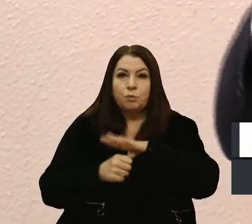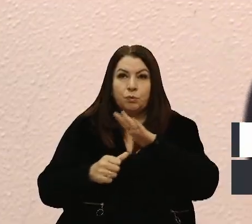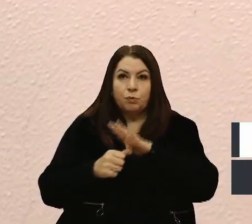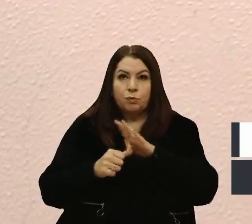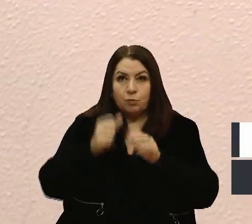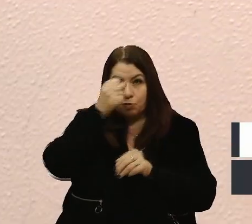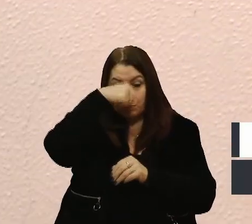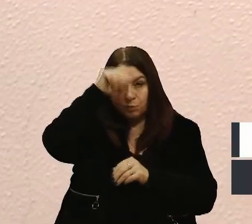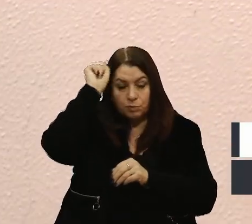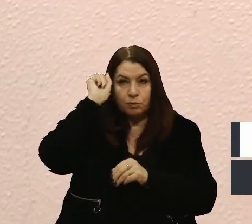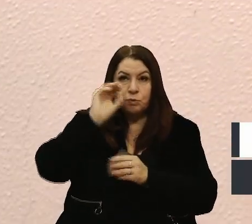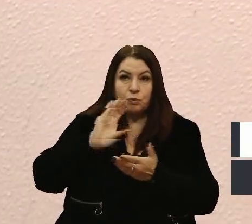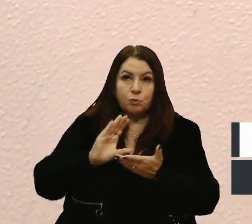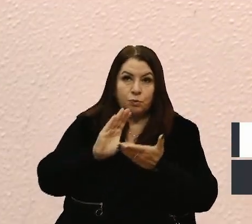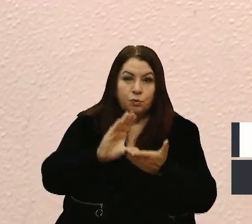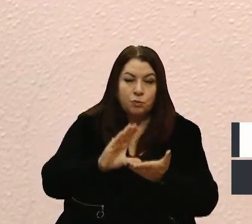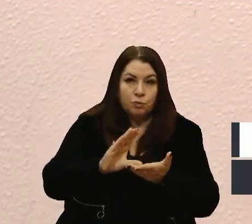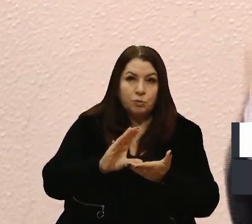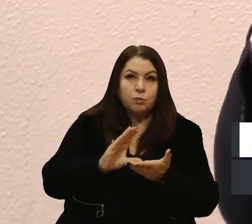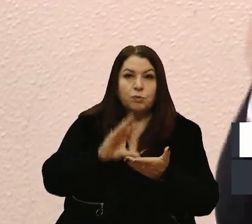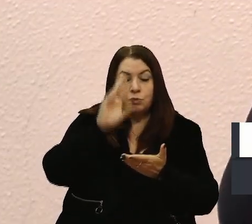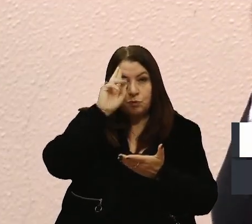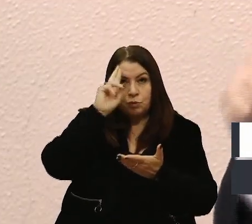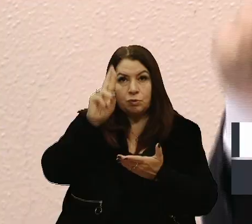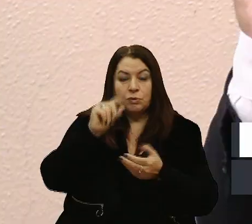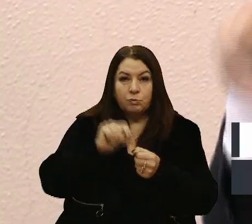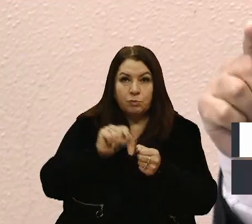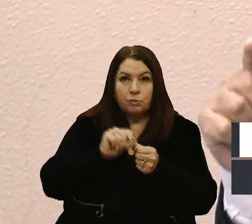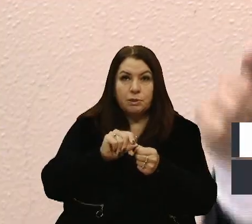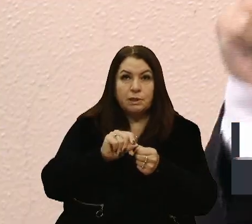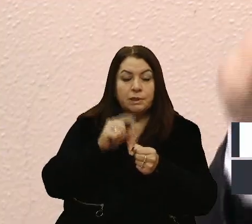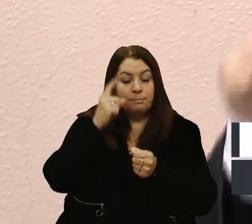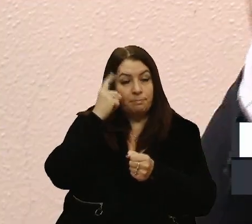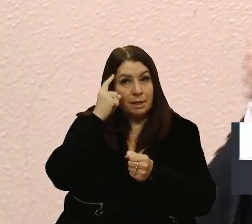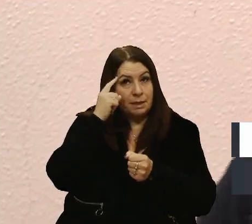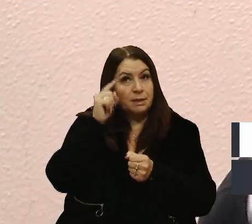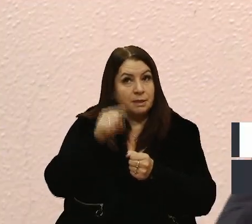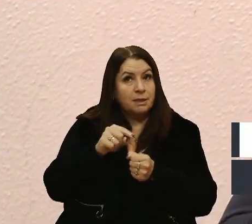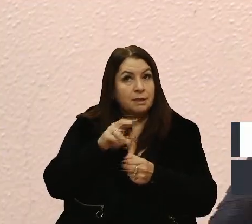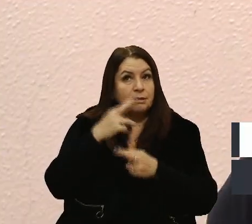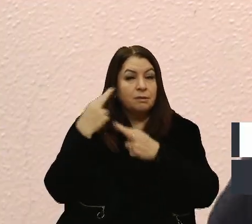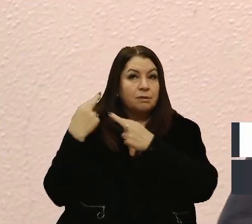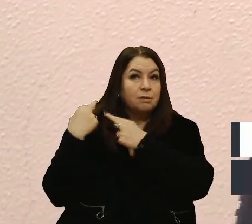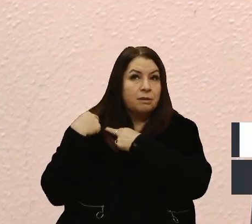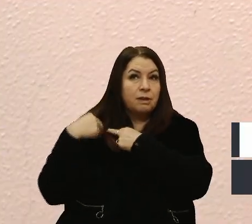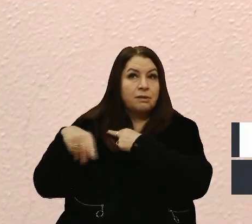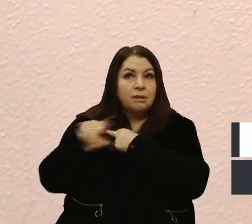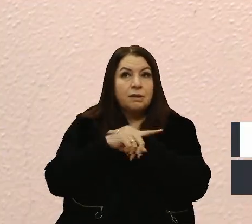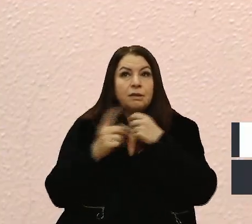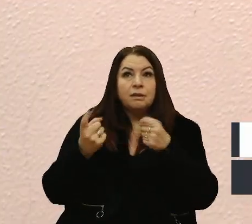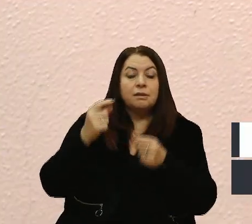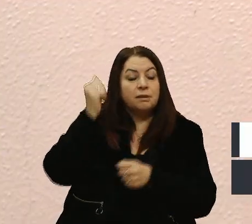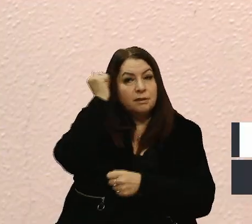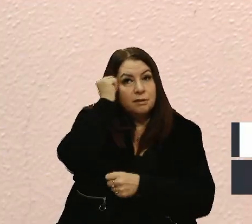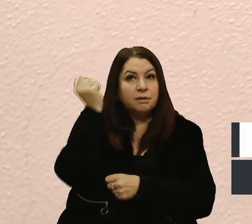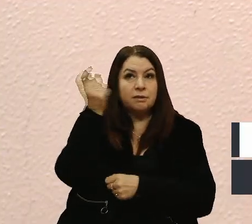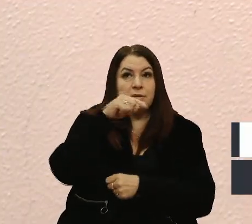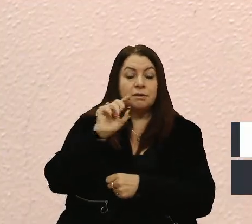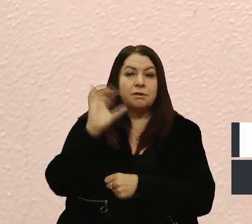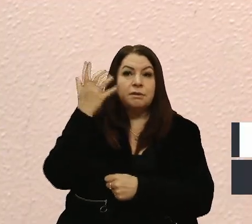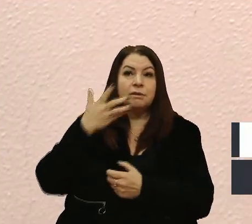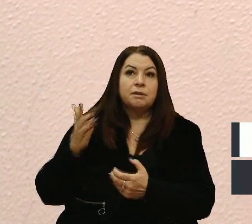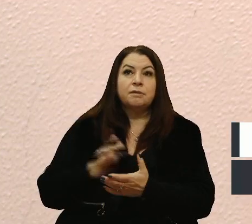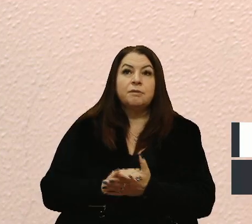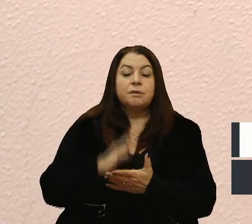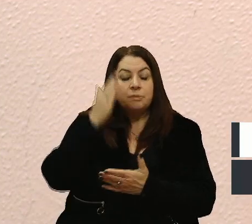universidade, que os conselheiros do conselho diretor coloquem a mão na cabeça e tenham responsabilidade e voltem atrás dessa decisão. Muito